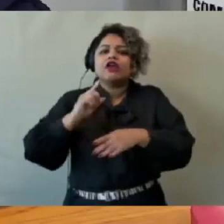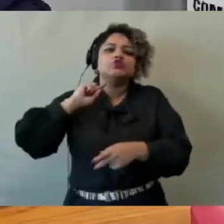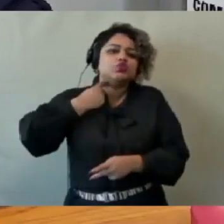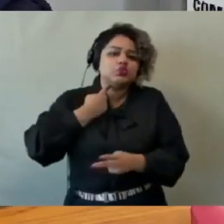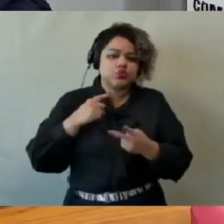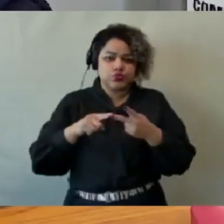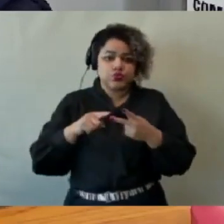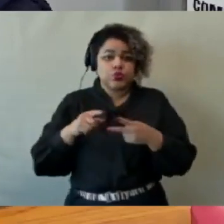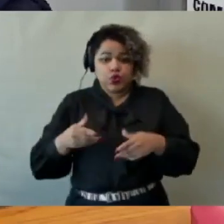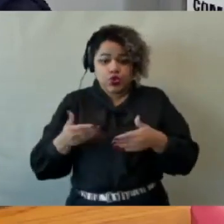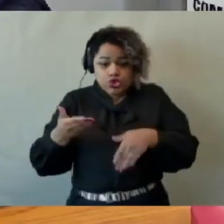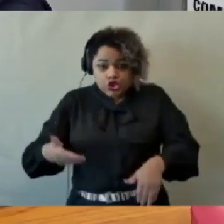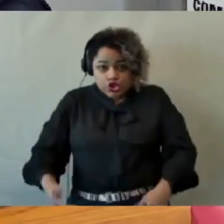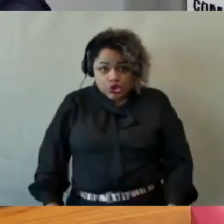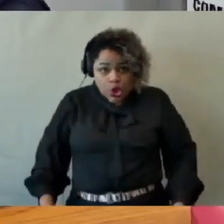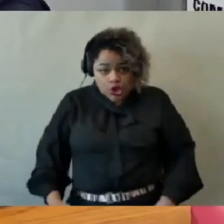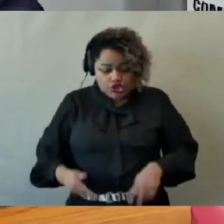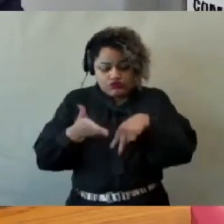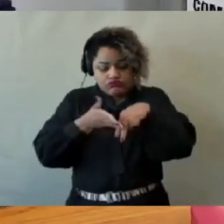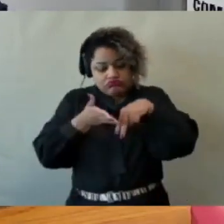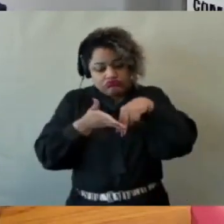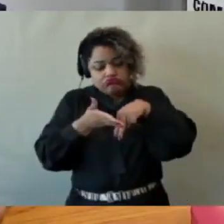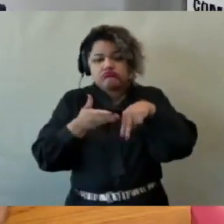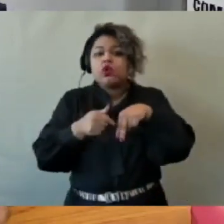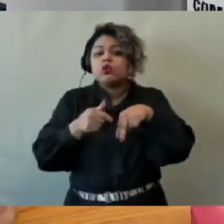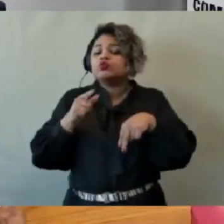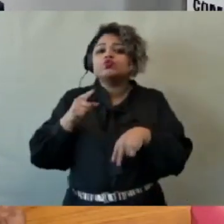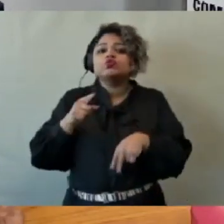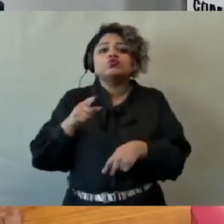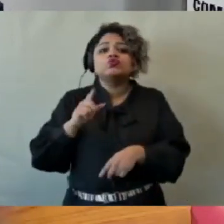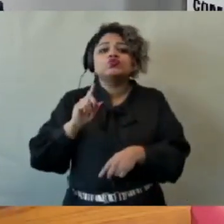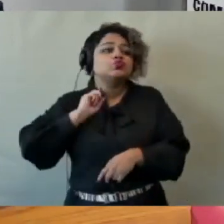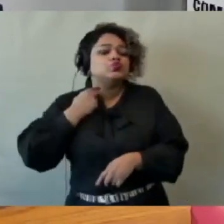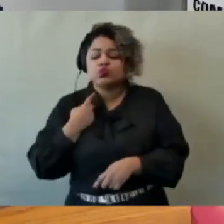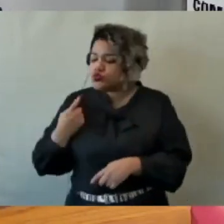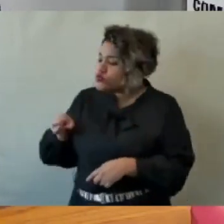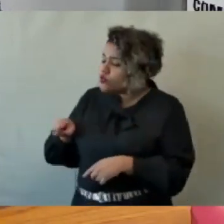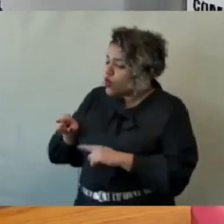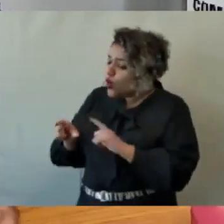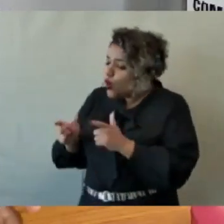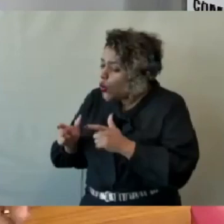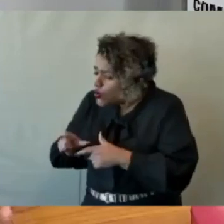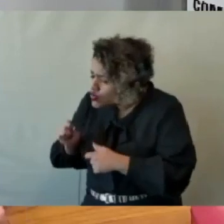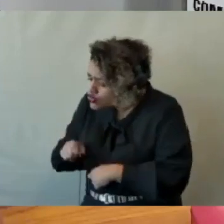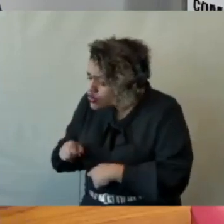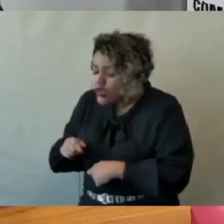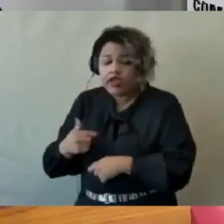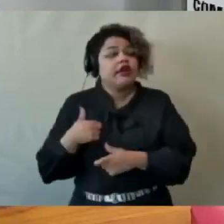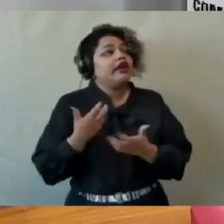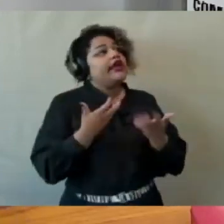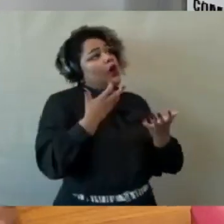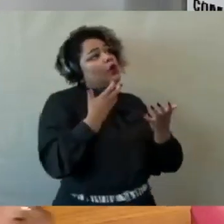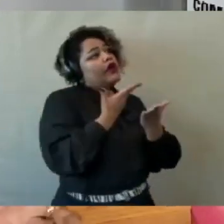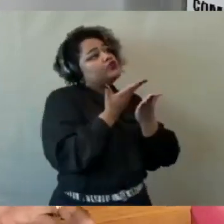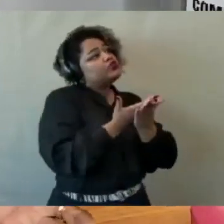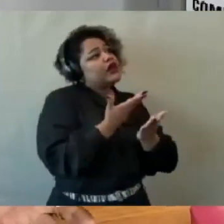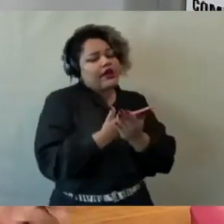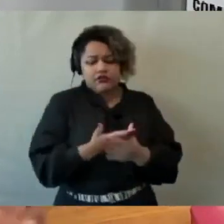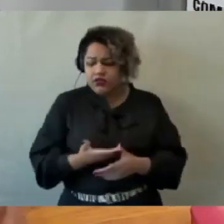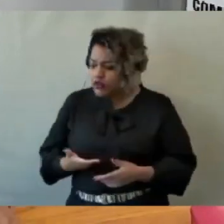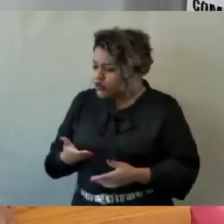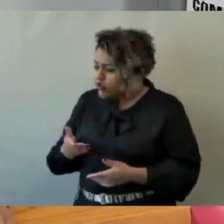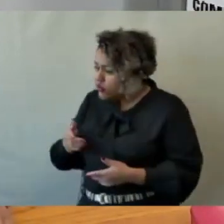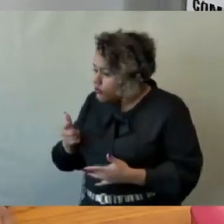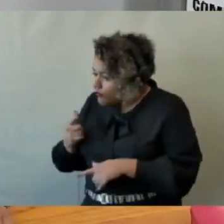sujo. Onde que você estava? Eu estou querendo estudar. Mas como assim estudar agora? É hora de ir embora para casa. Você estava onde? Eu estava